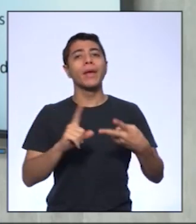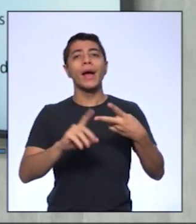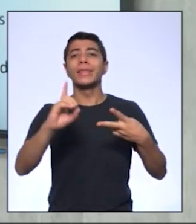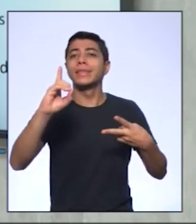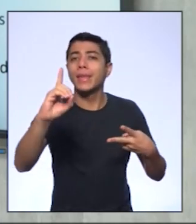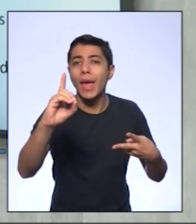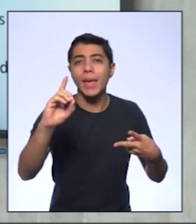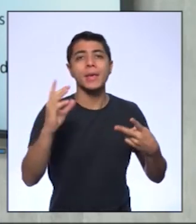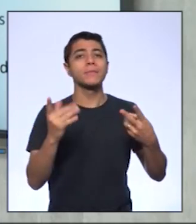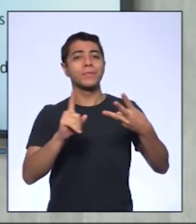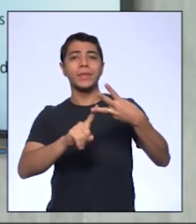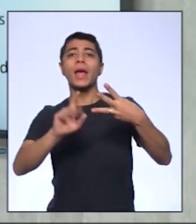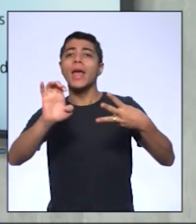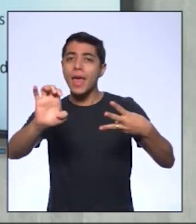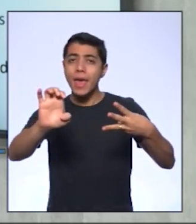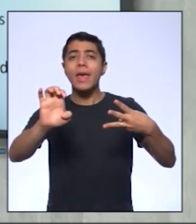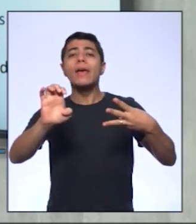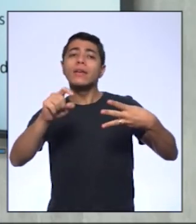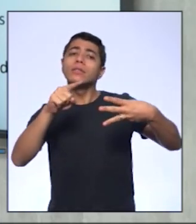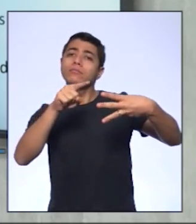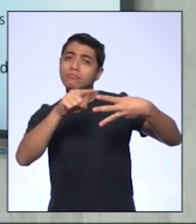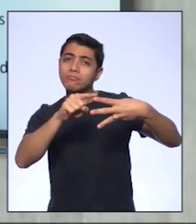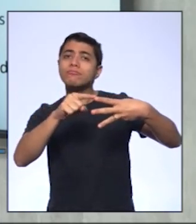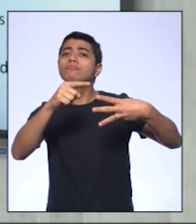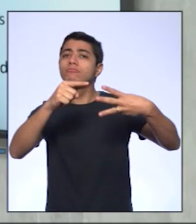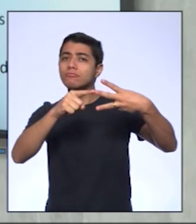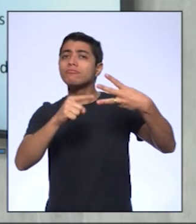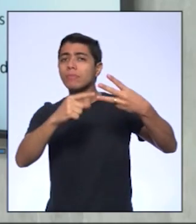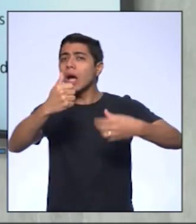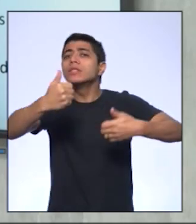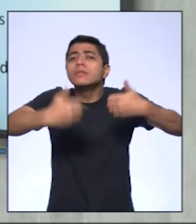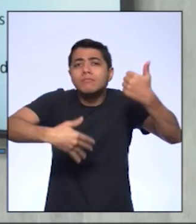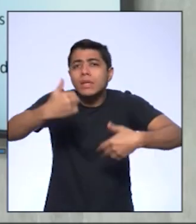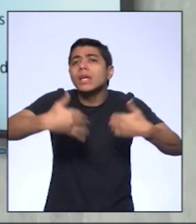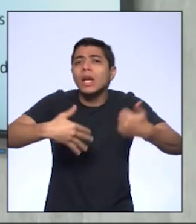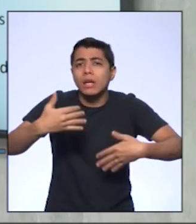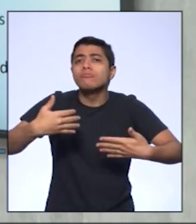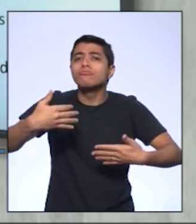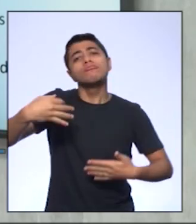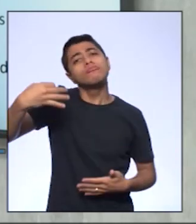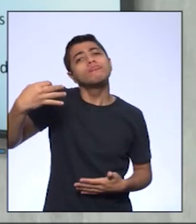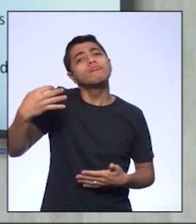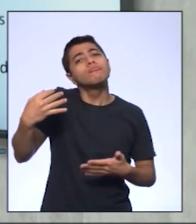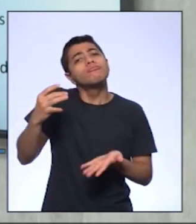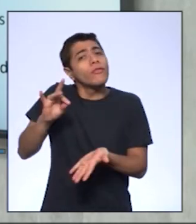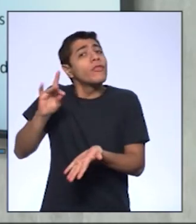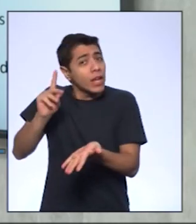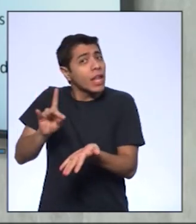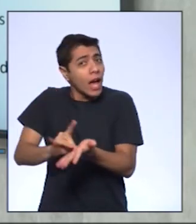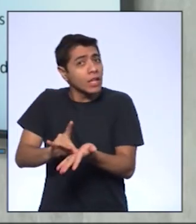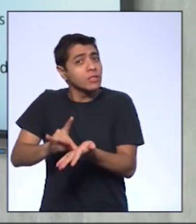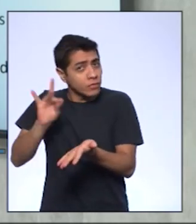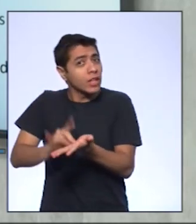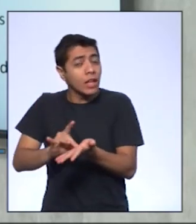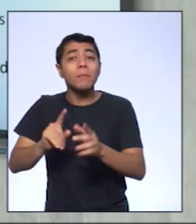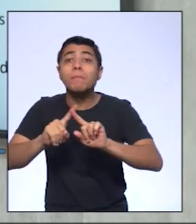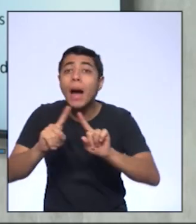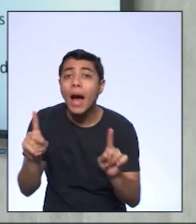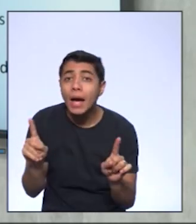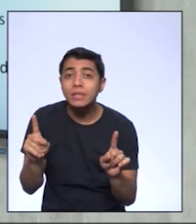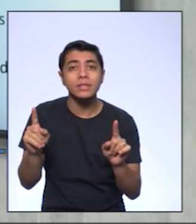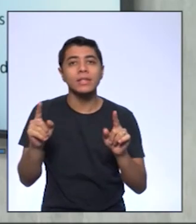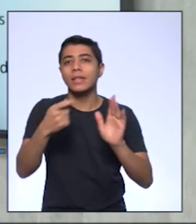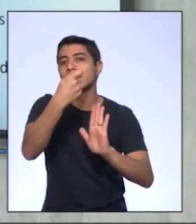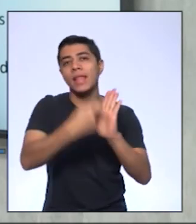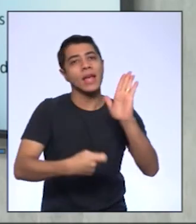Não tá errado, né? O que ele falou aqui tá certo. São coisas corretas. Mas não tem a ver com o texto. E se não tem a ver com o texto, tá errado.